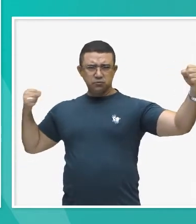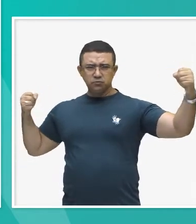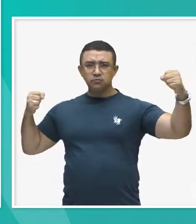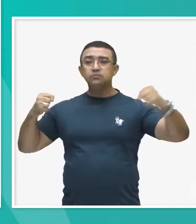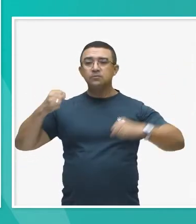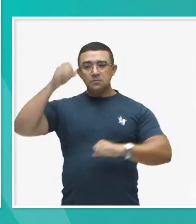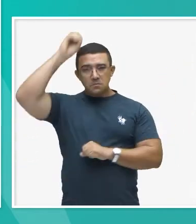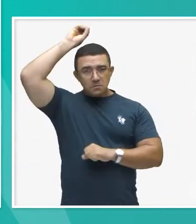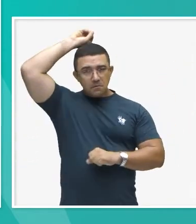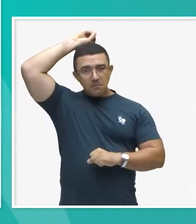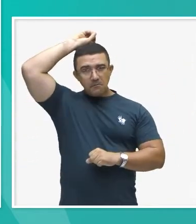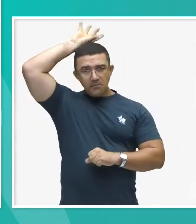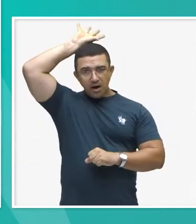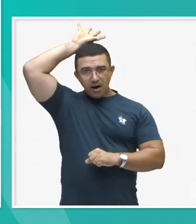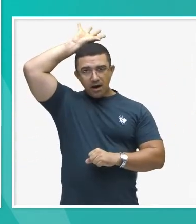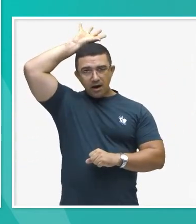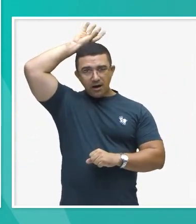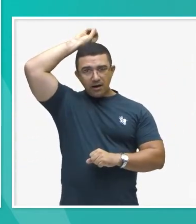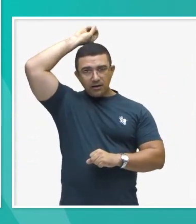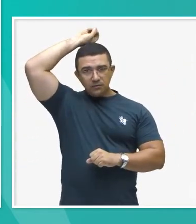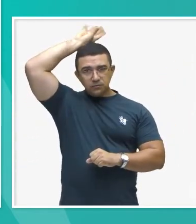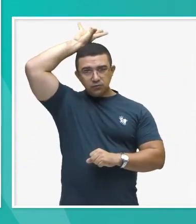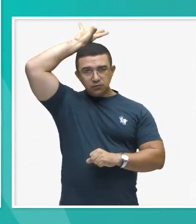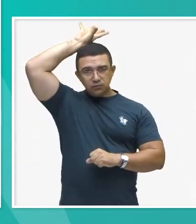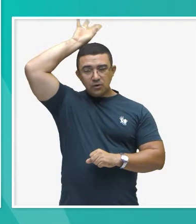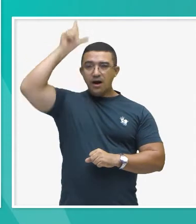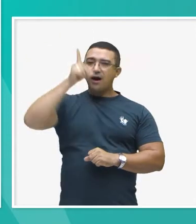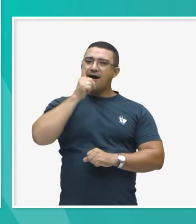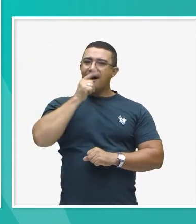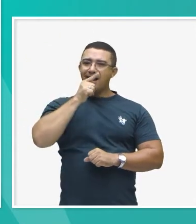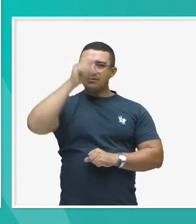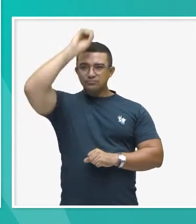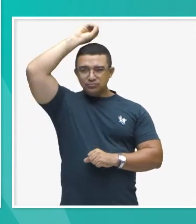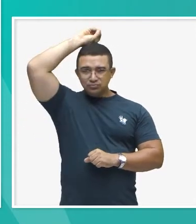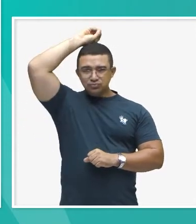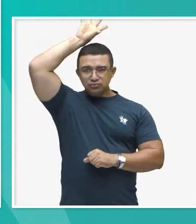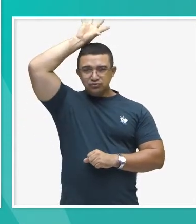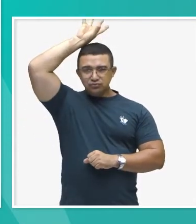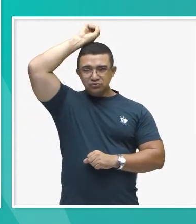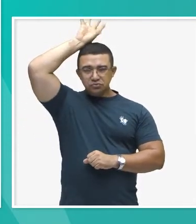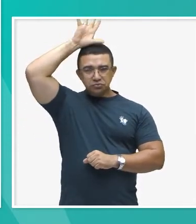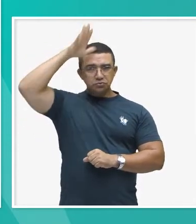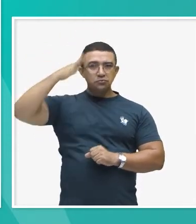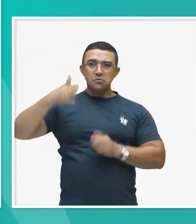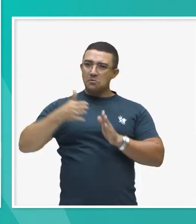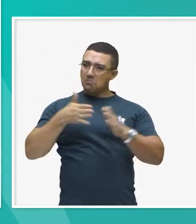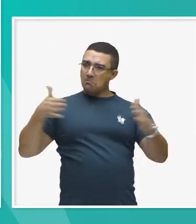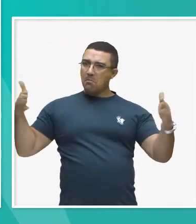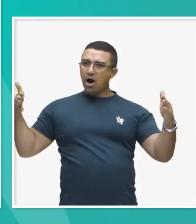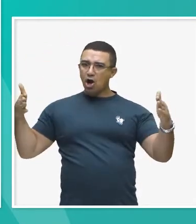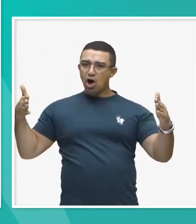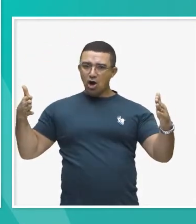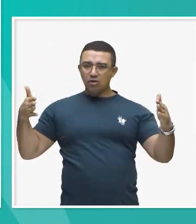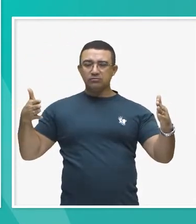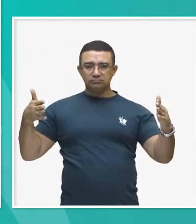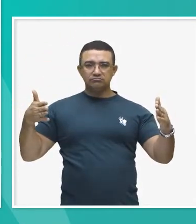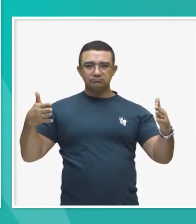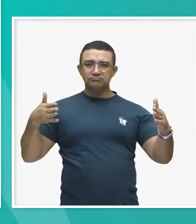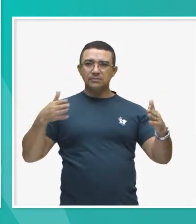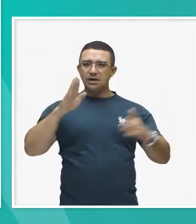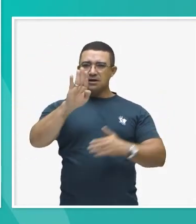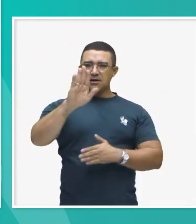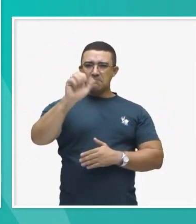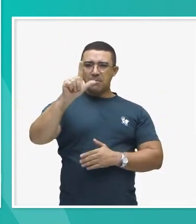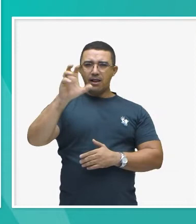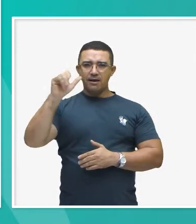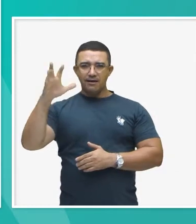baleia, né, gente? É um dos animais, um dos maiores animais que existe na Terra, né? A blue whale, inclusive, é o maior